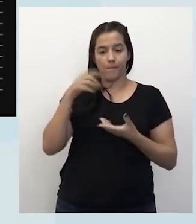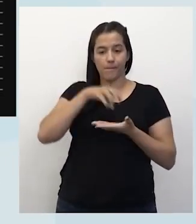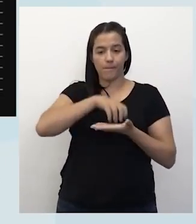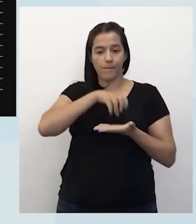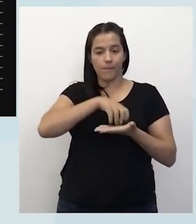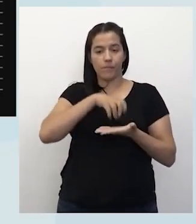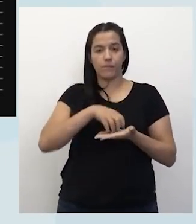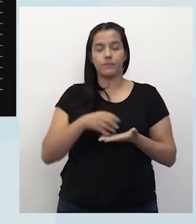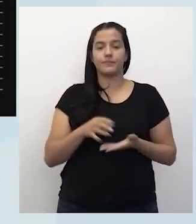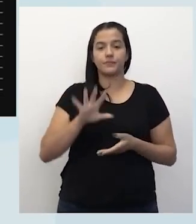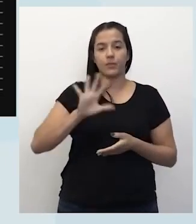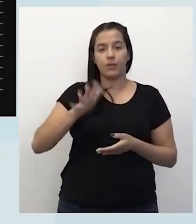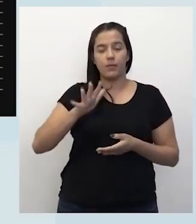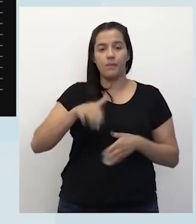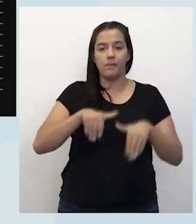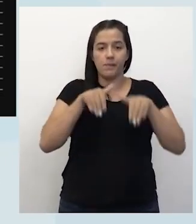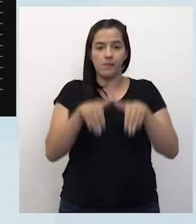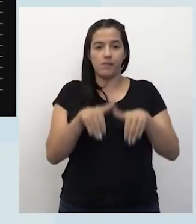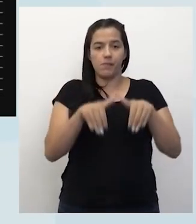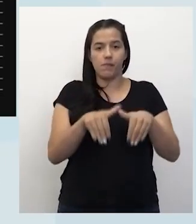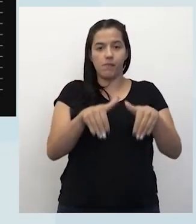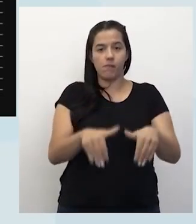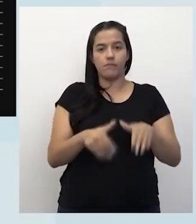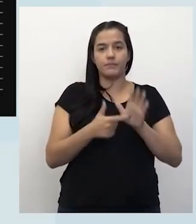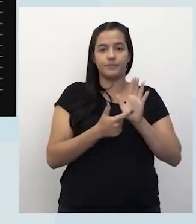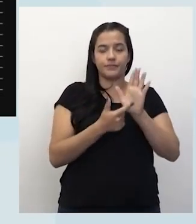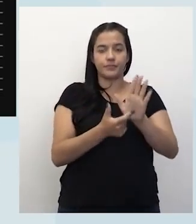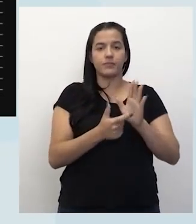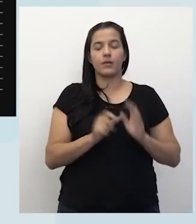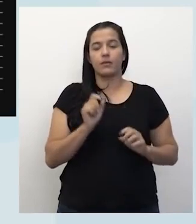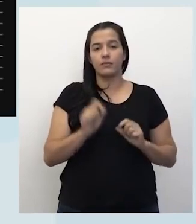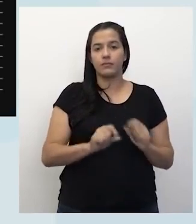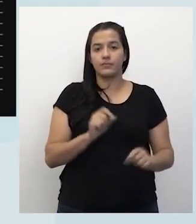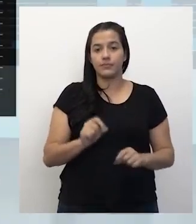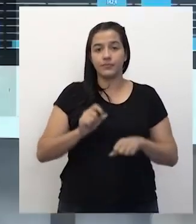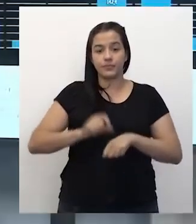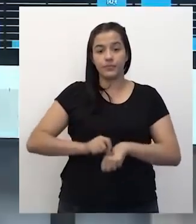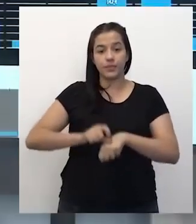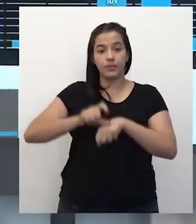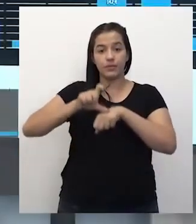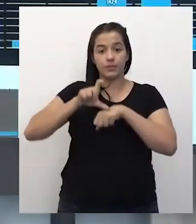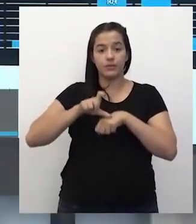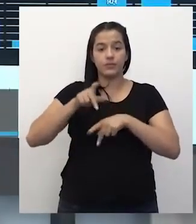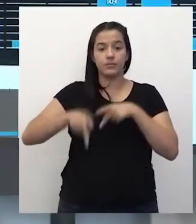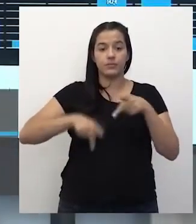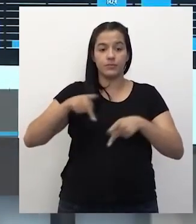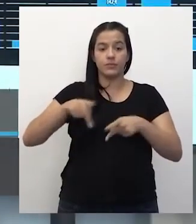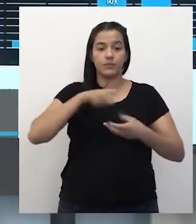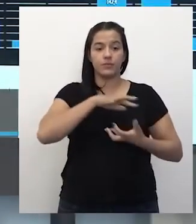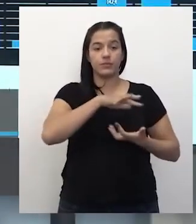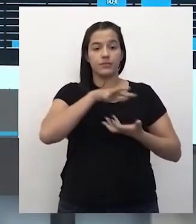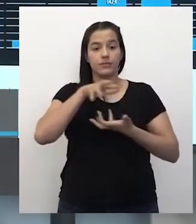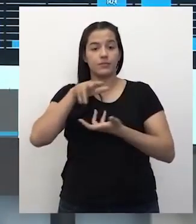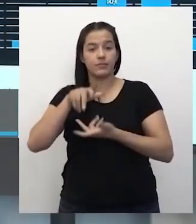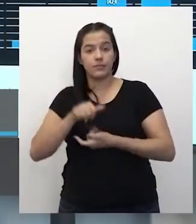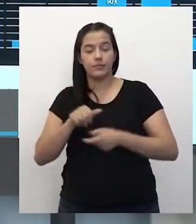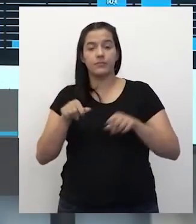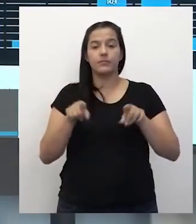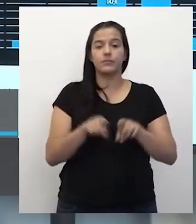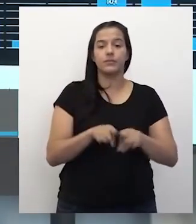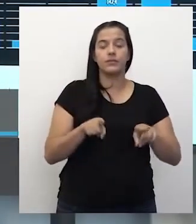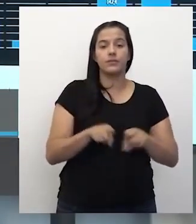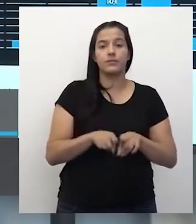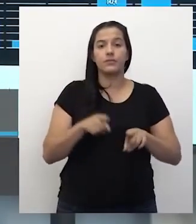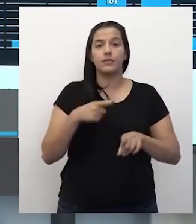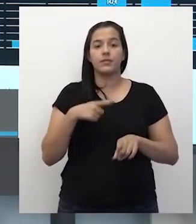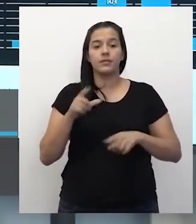região da Austrália, mas o que mostra aí que o aumento populacional do mundo também faz com que